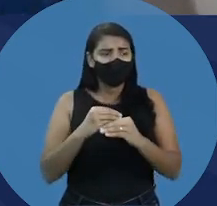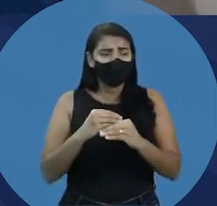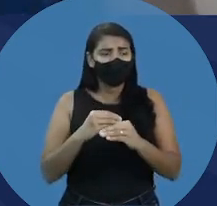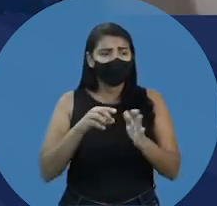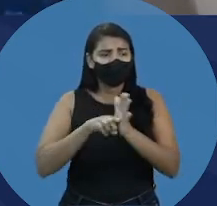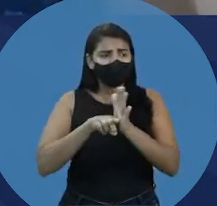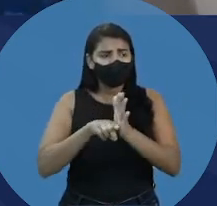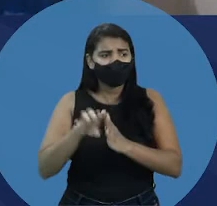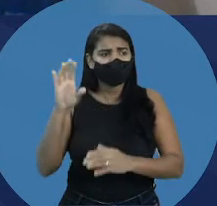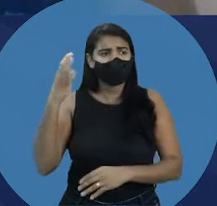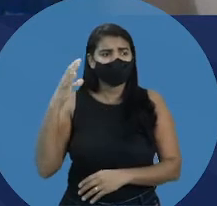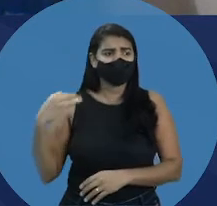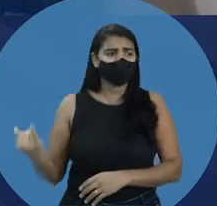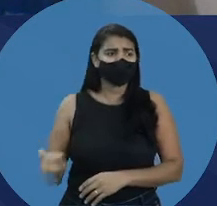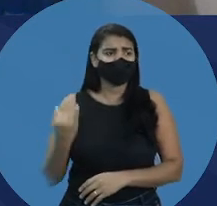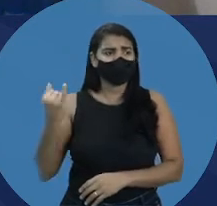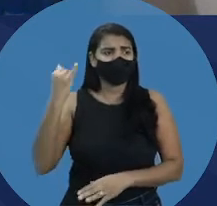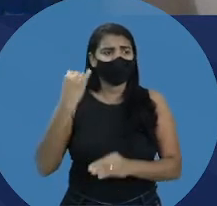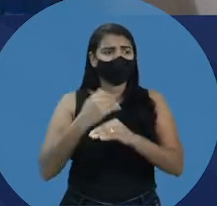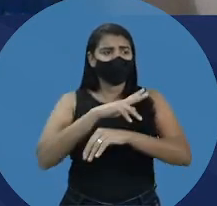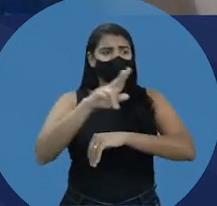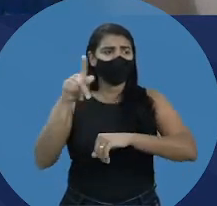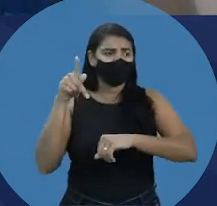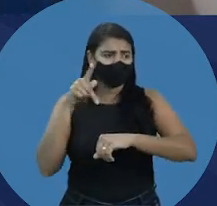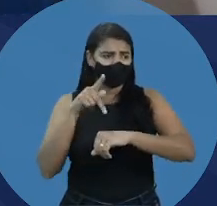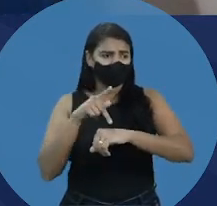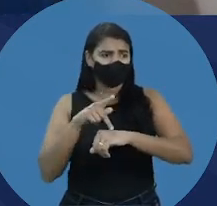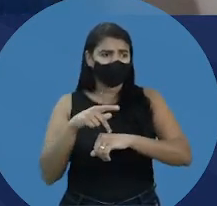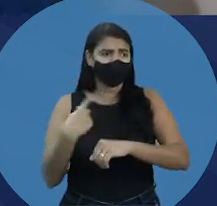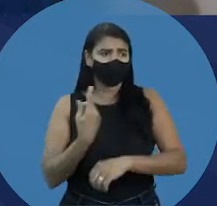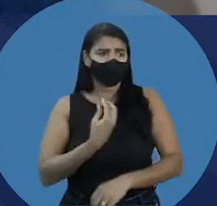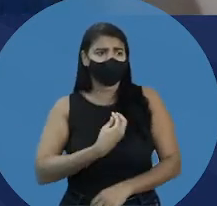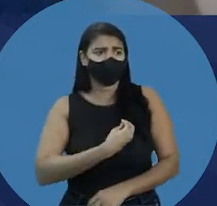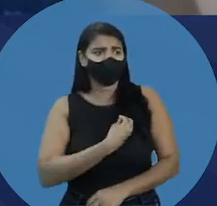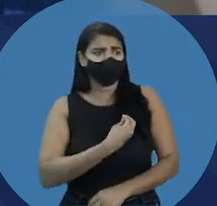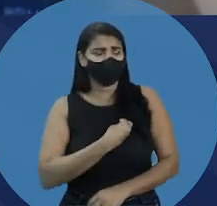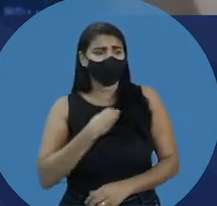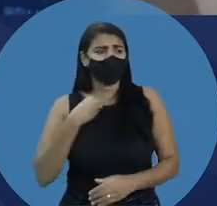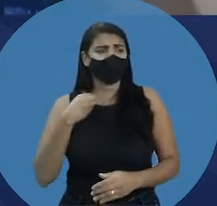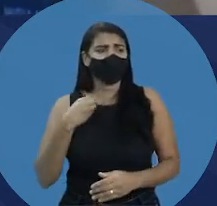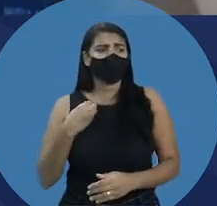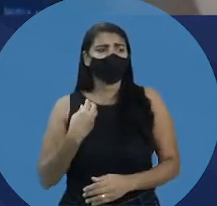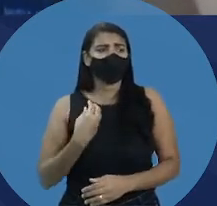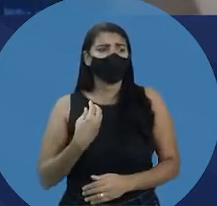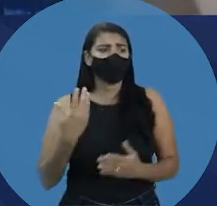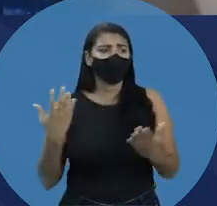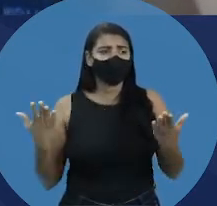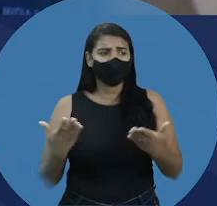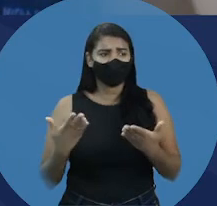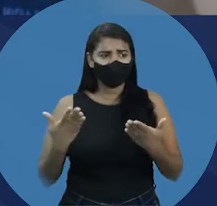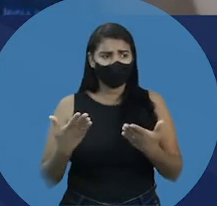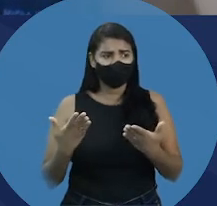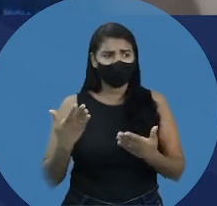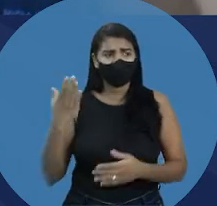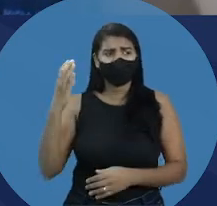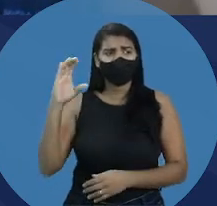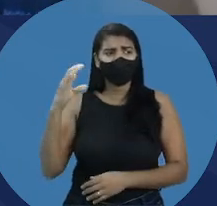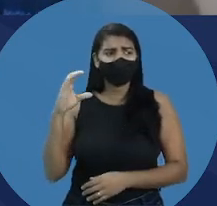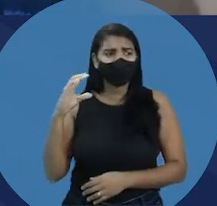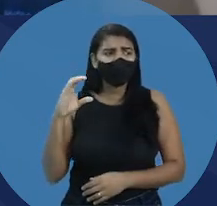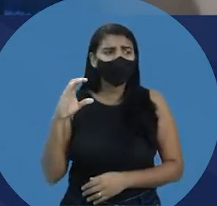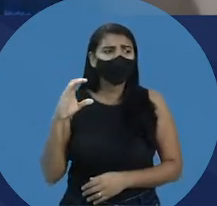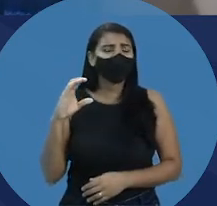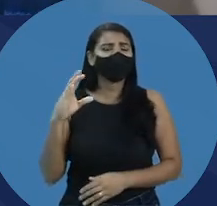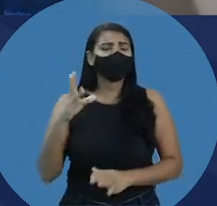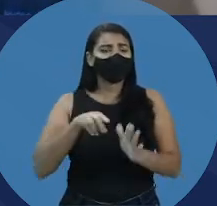importante, né? Somente num país negacionista que nós temos e estamos passando, essa iniciação científica, ela é importante porque ela